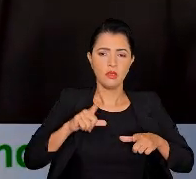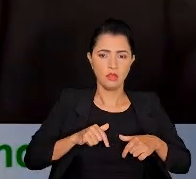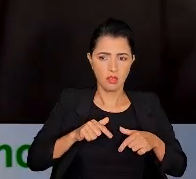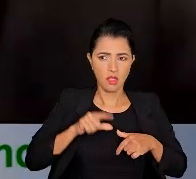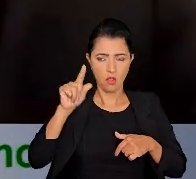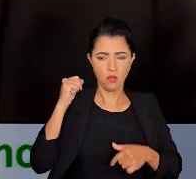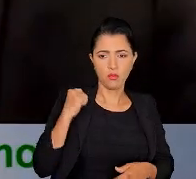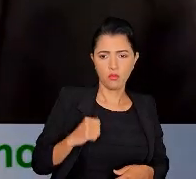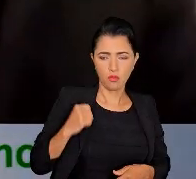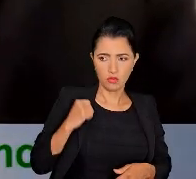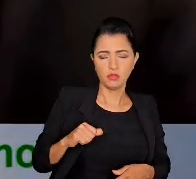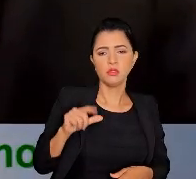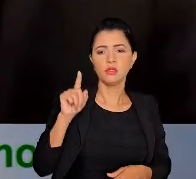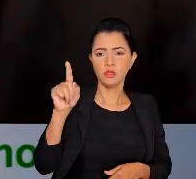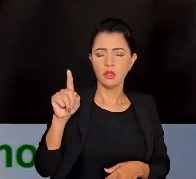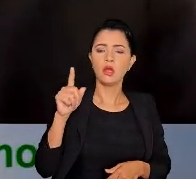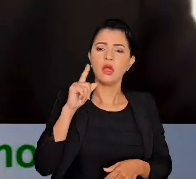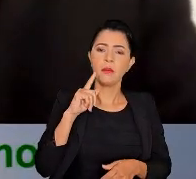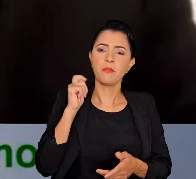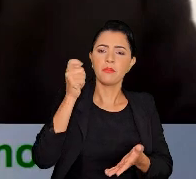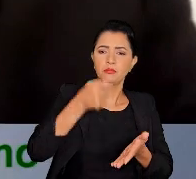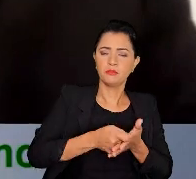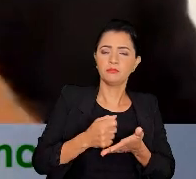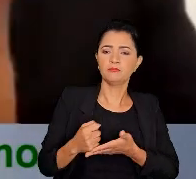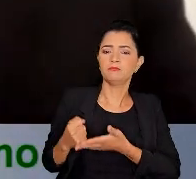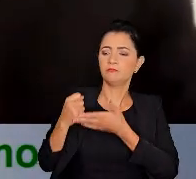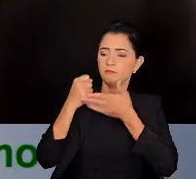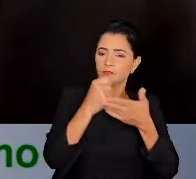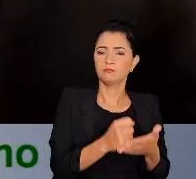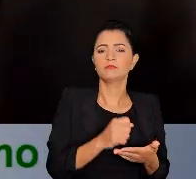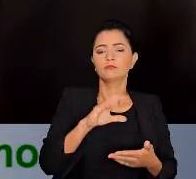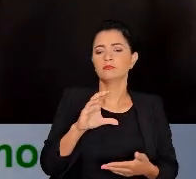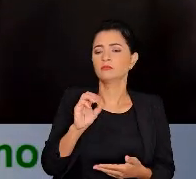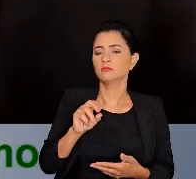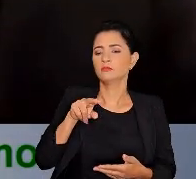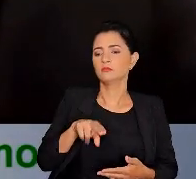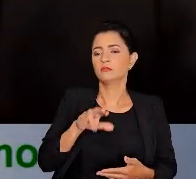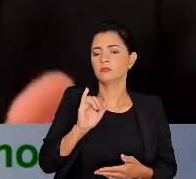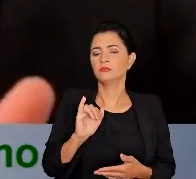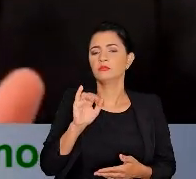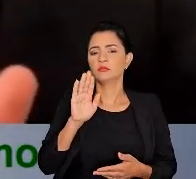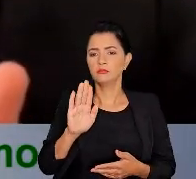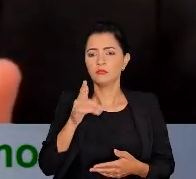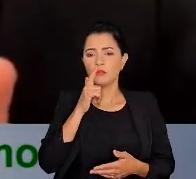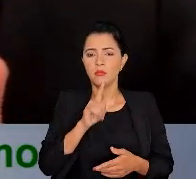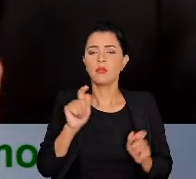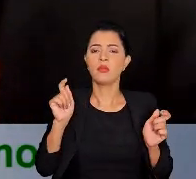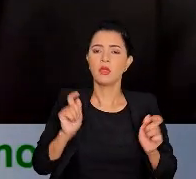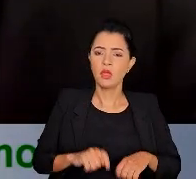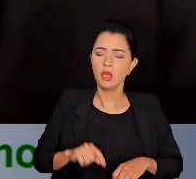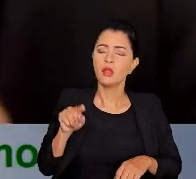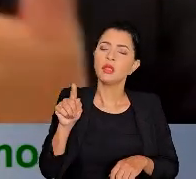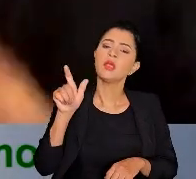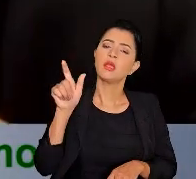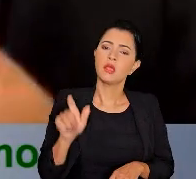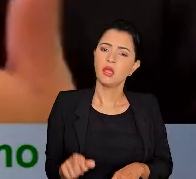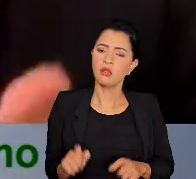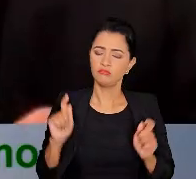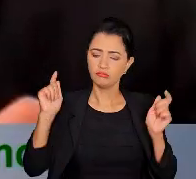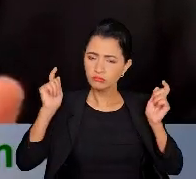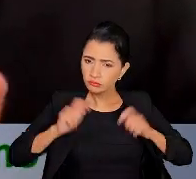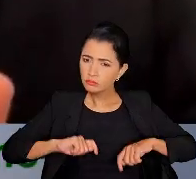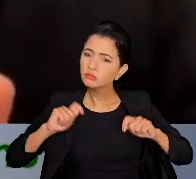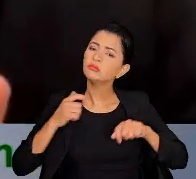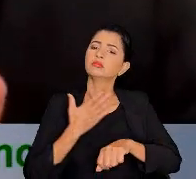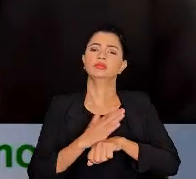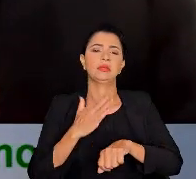bolsista, patrocinada pela CONIB, justamente para que esteja capacitada a